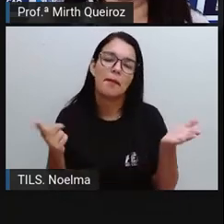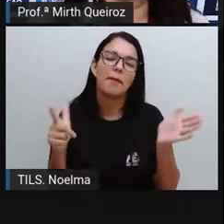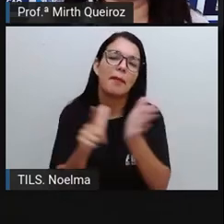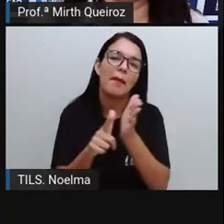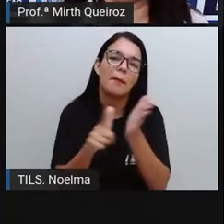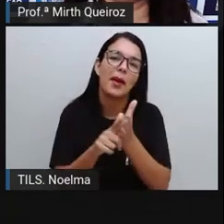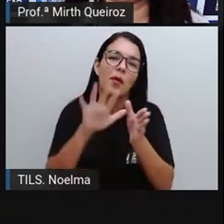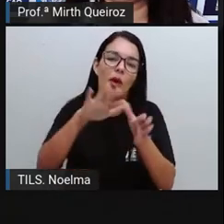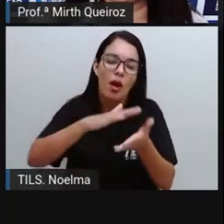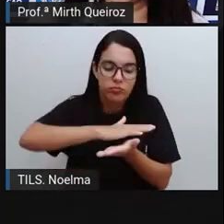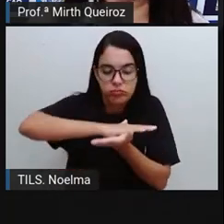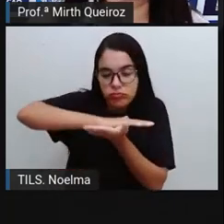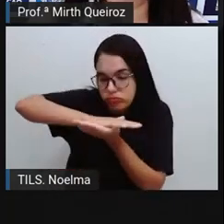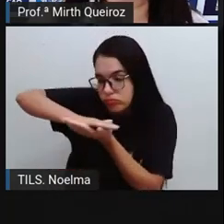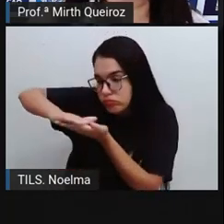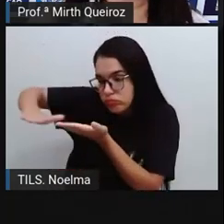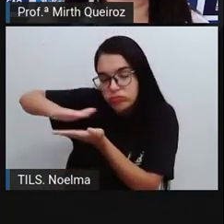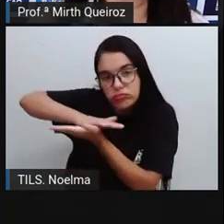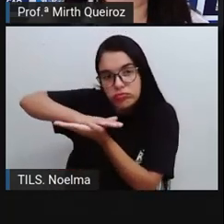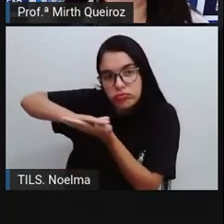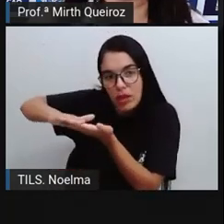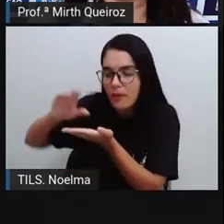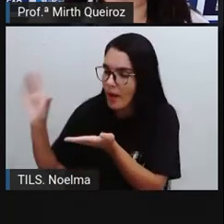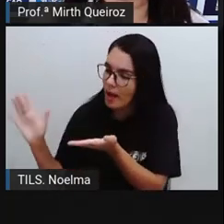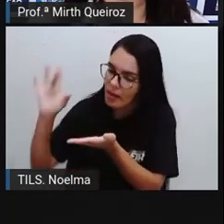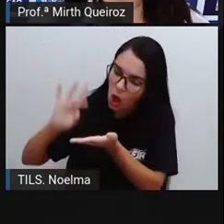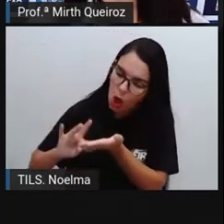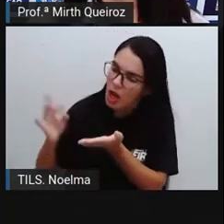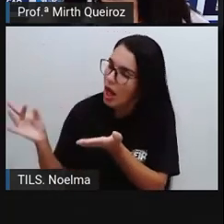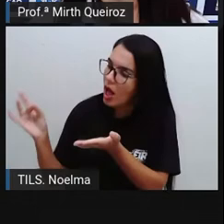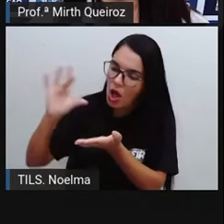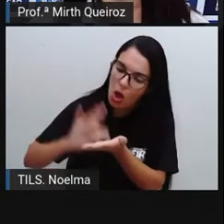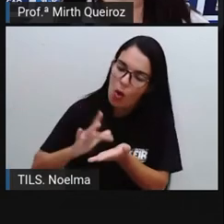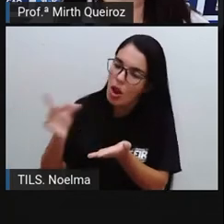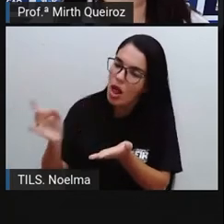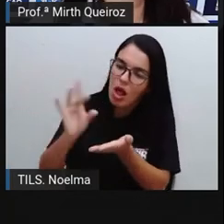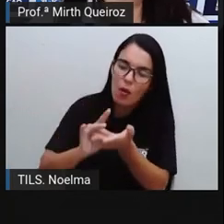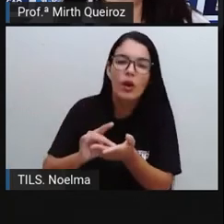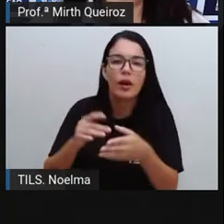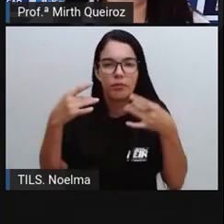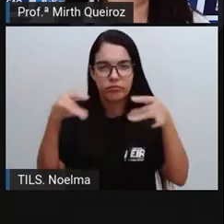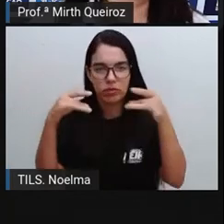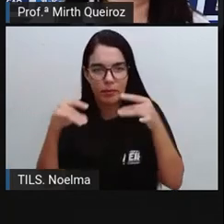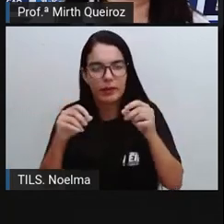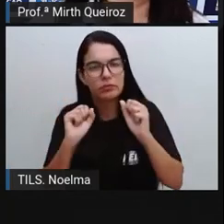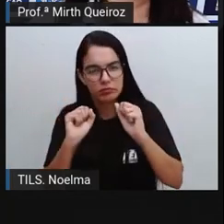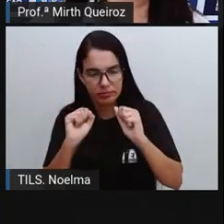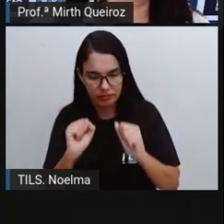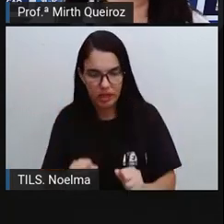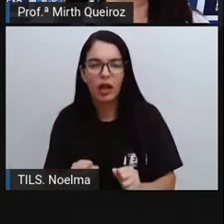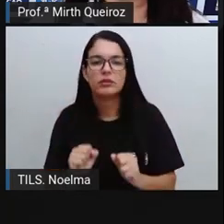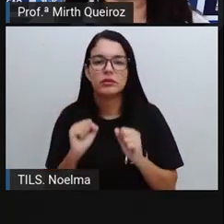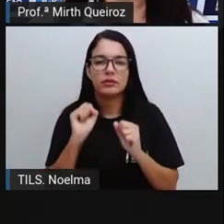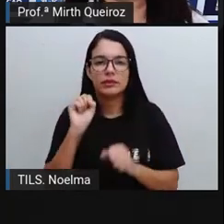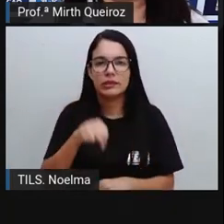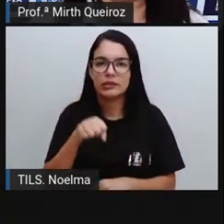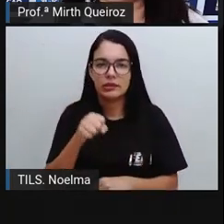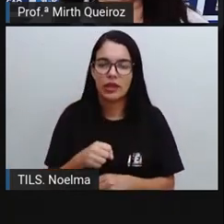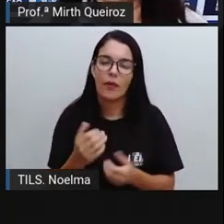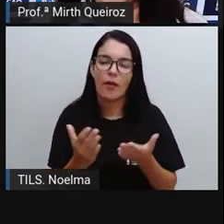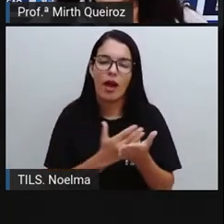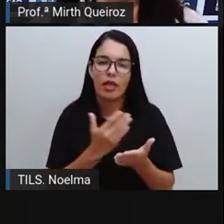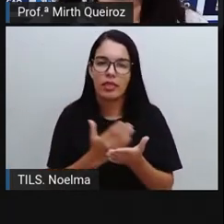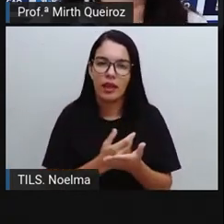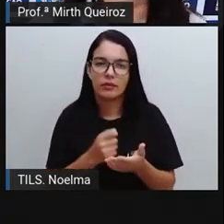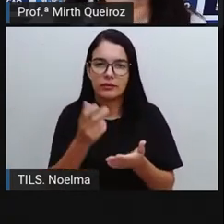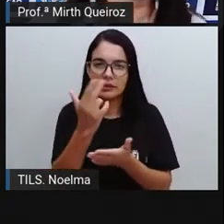né? Para ser ali o plano onde vocês vão fazer essa colagem. Uma folha de papel ofício ou pode ser também uma folha do seu caderno de desenho,